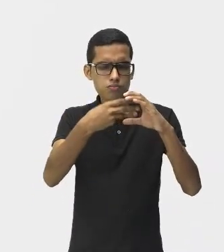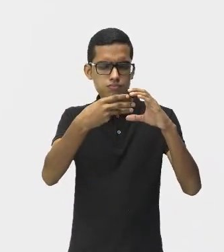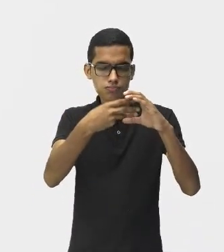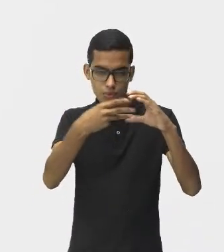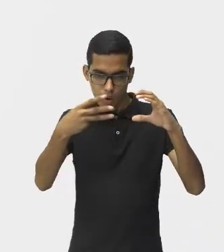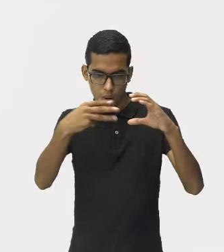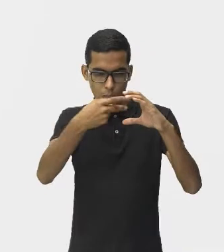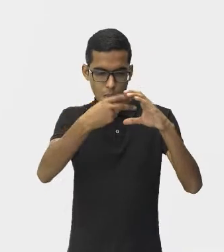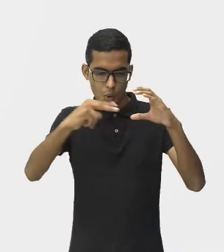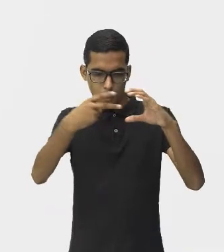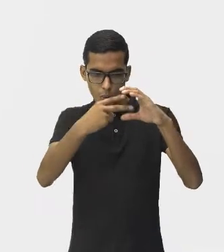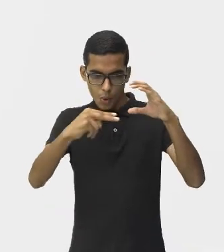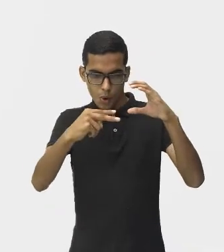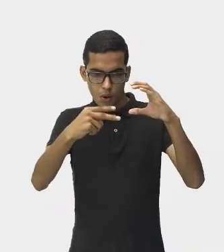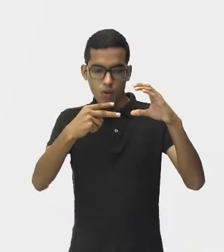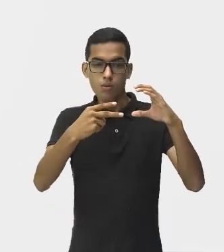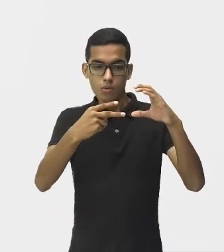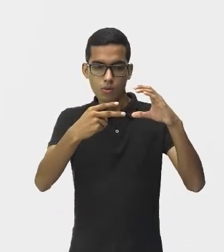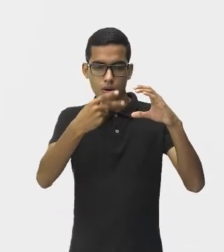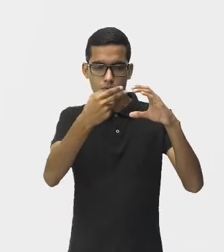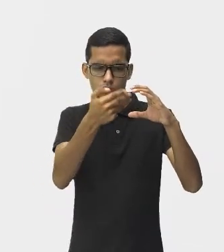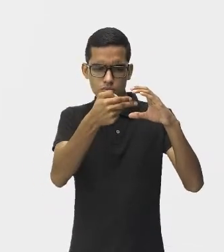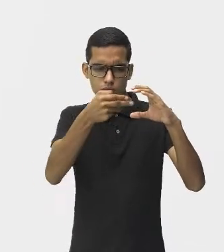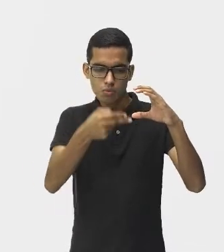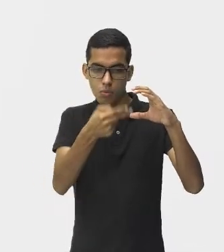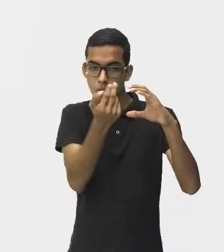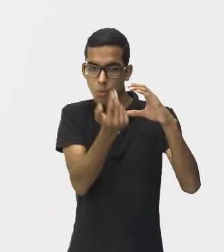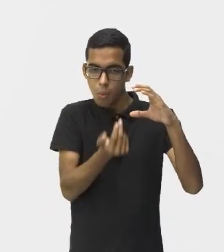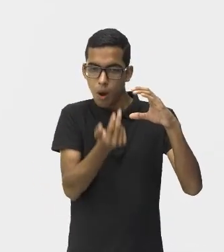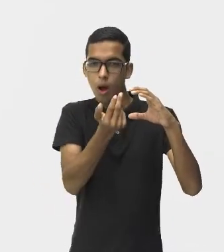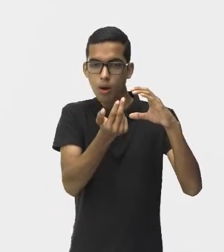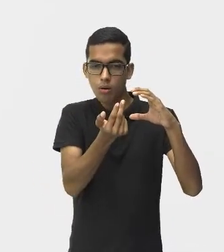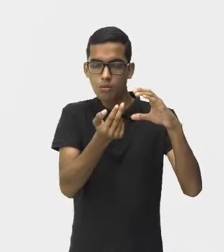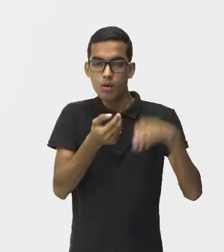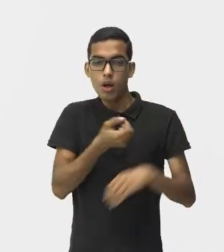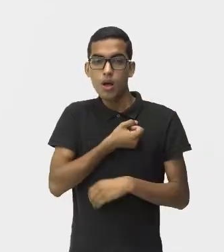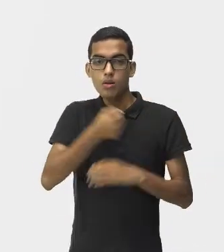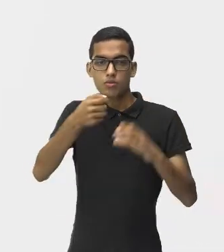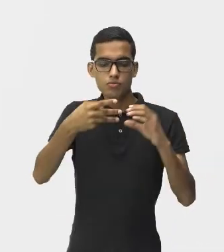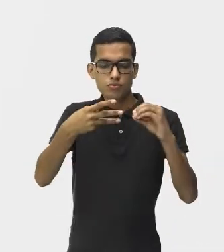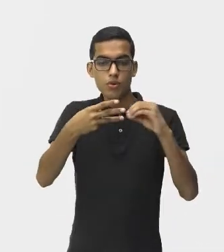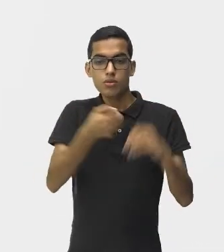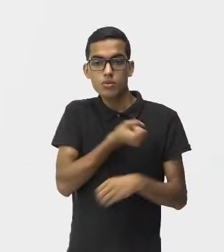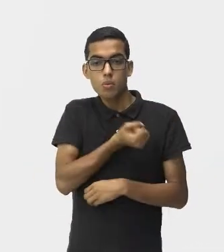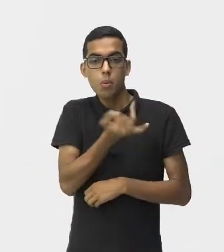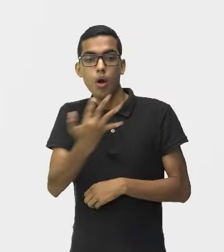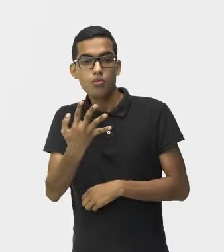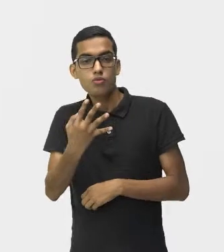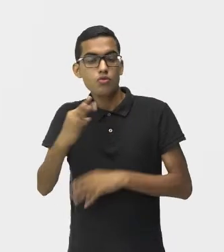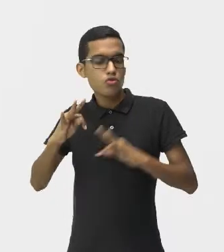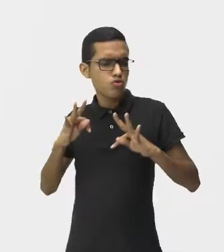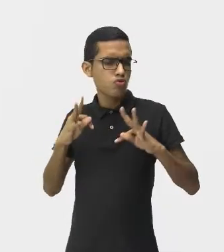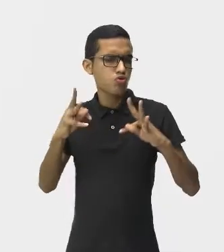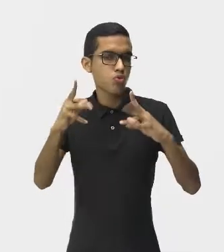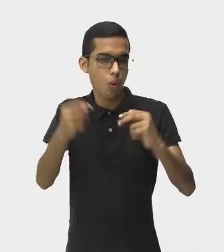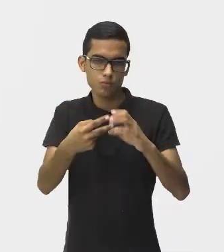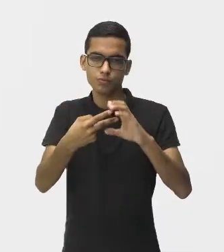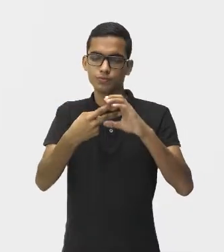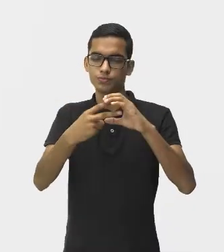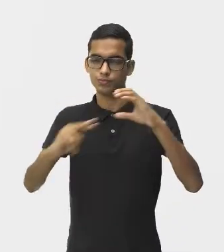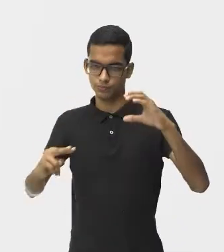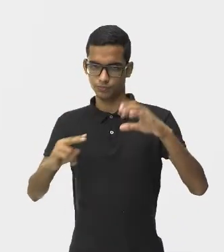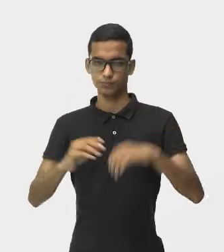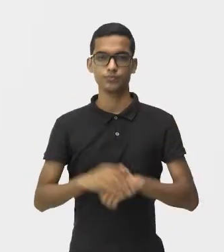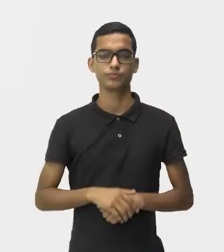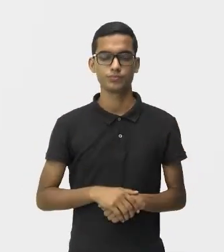né? E no caso do cariótipo humano, o total são 46. Aqui a gente tem a representação